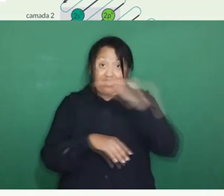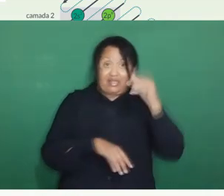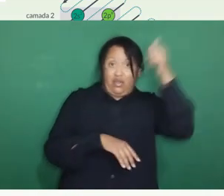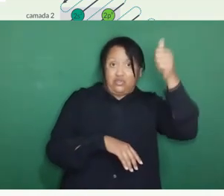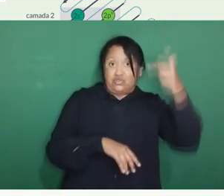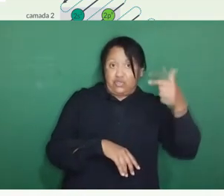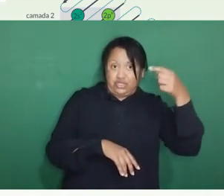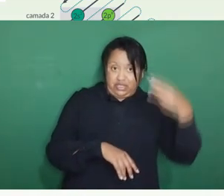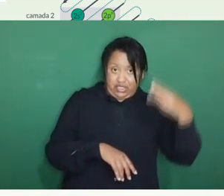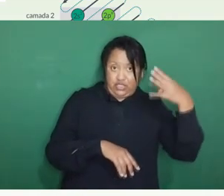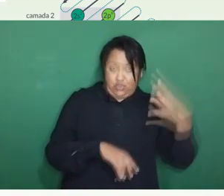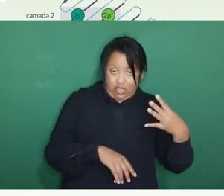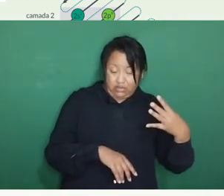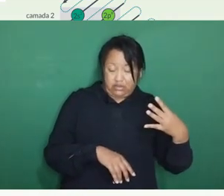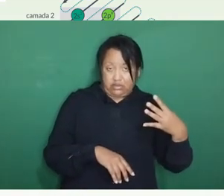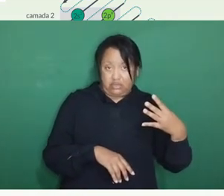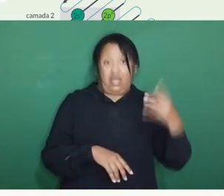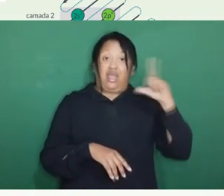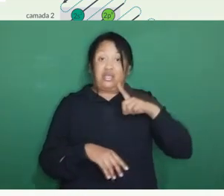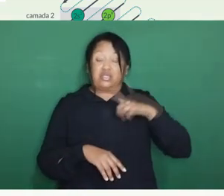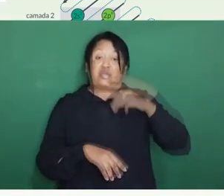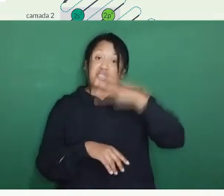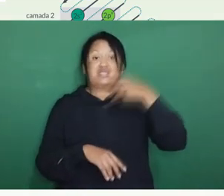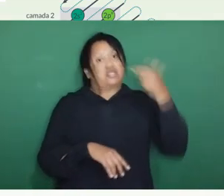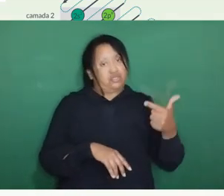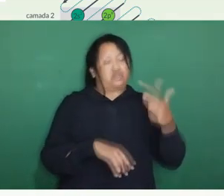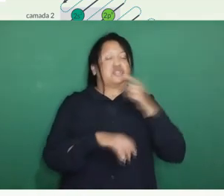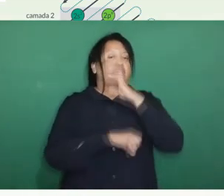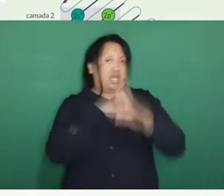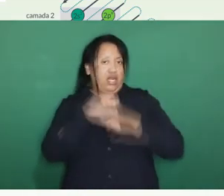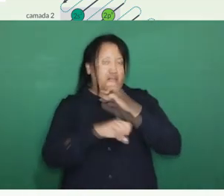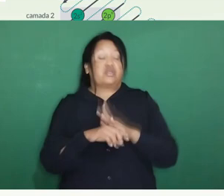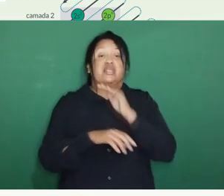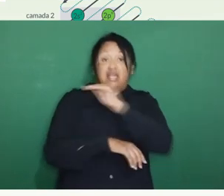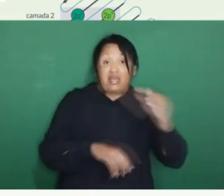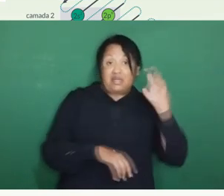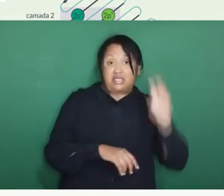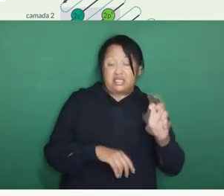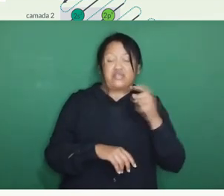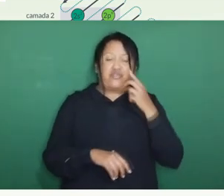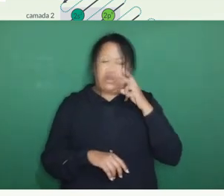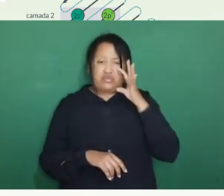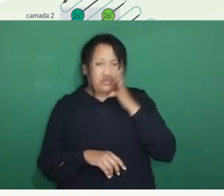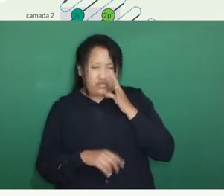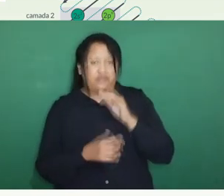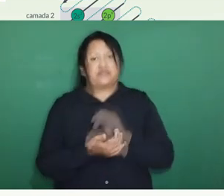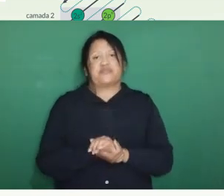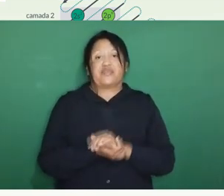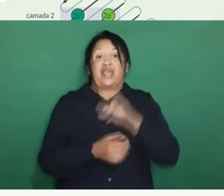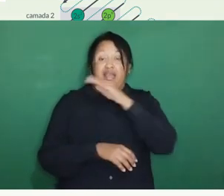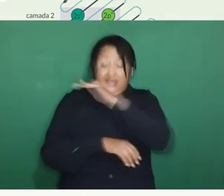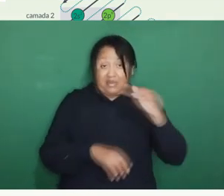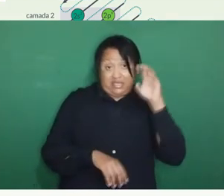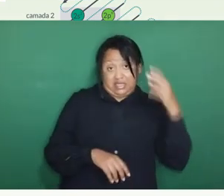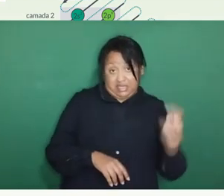camada 1 2 3 4 eu tenho 32 elétrons e na camada Sim vamos observar